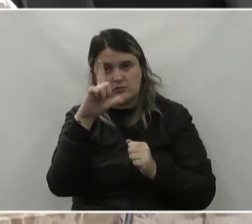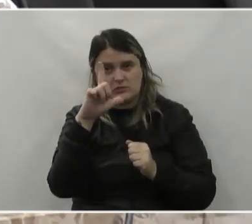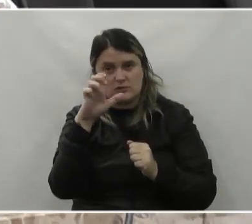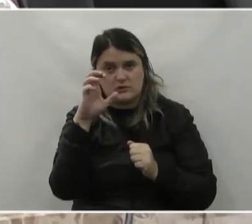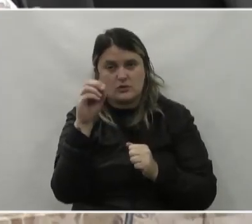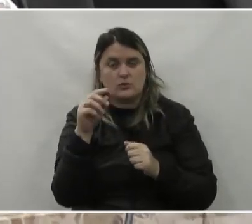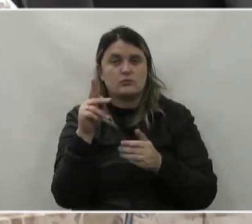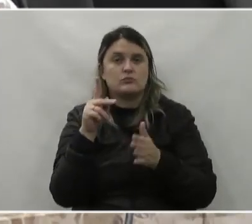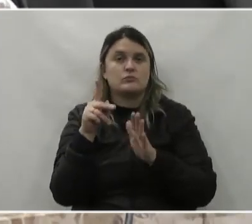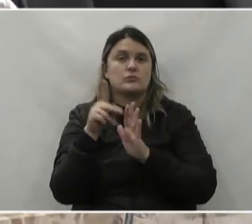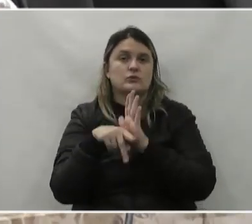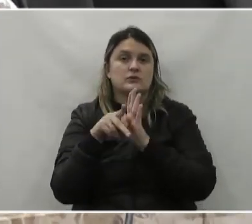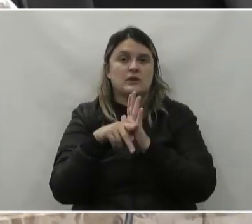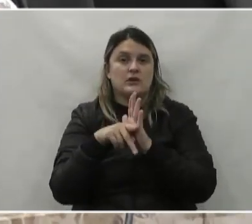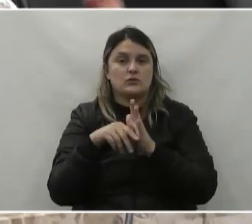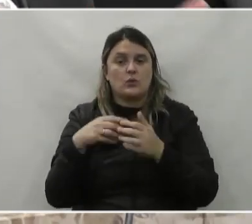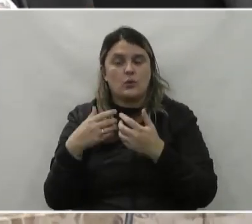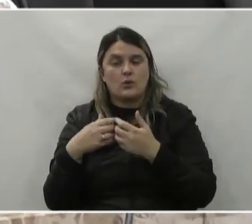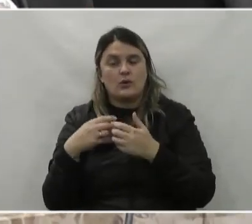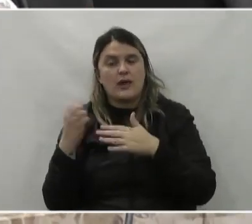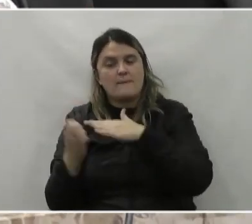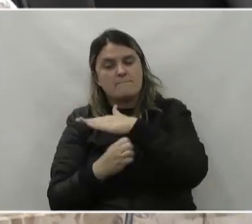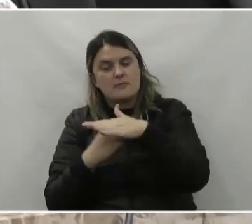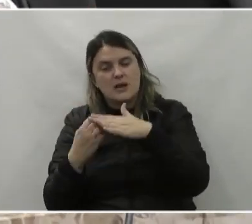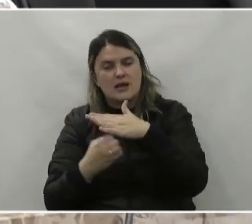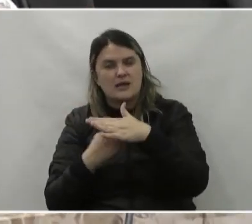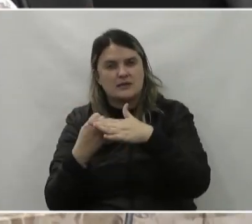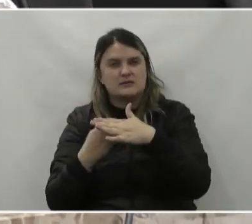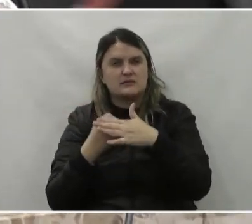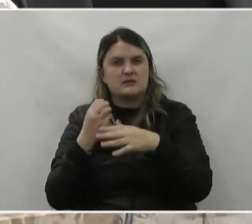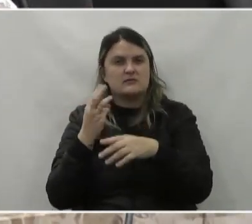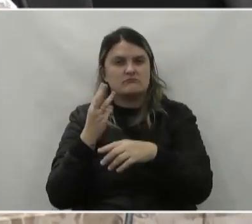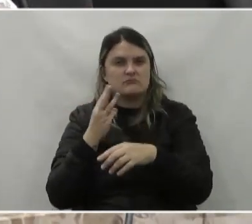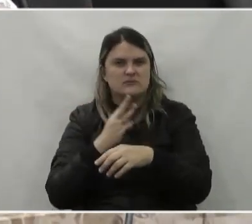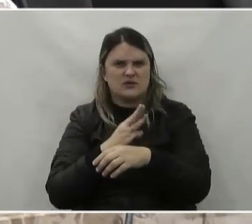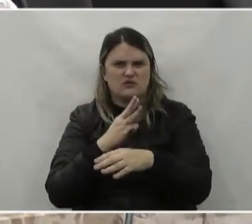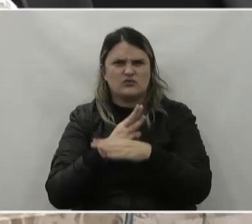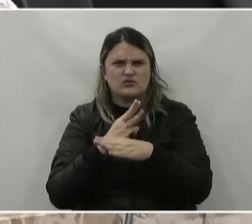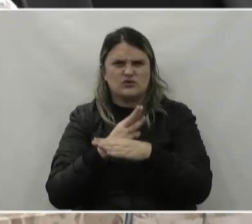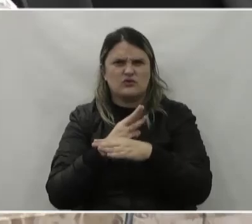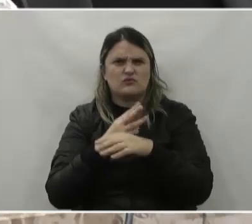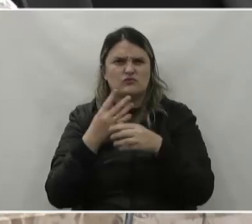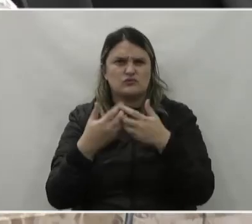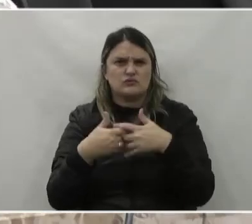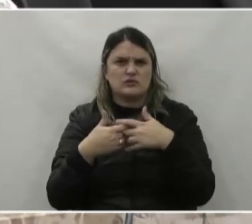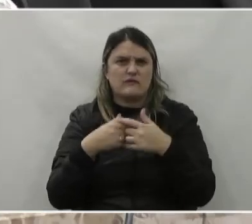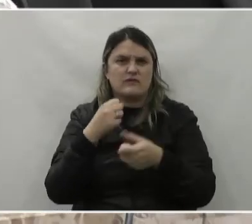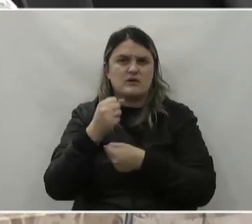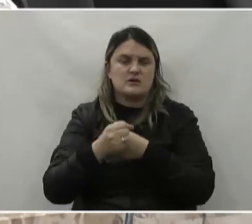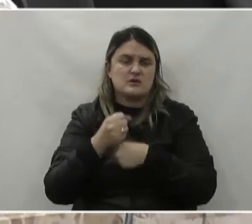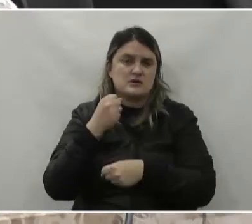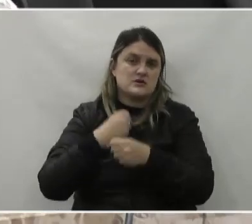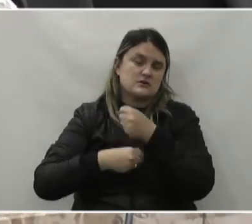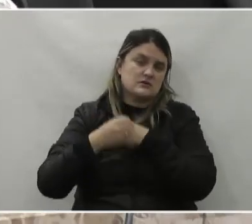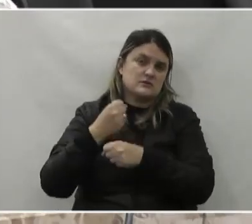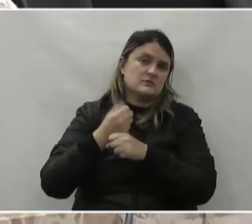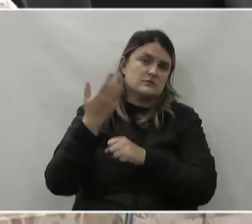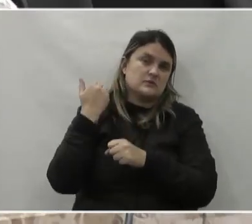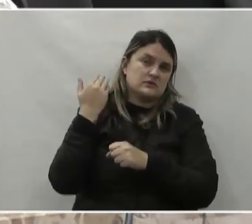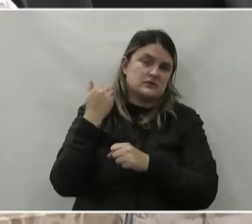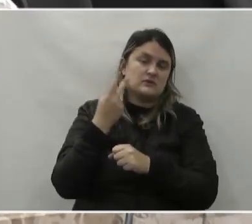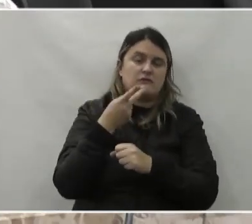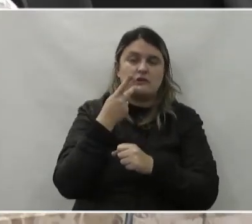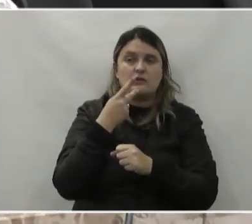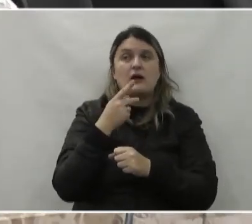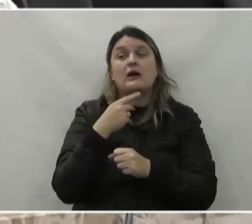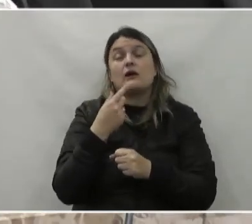né, o projeto Maria Empreendedoras, que funcionava na gestão passada, volte a funcionar, porque a resposta que eles nos deram era que a gente